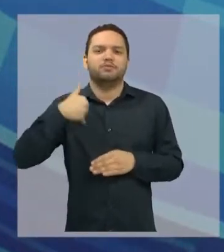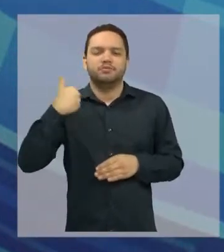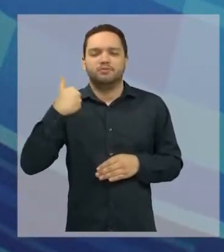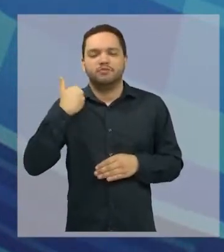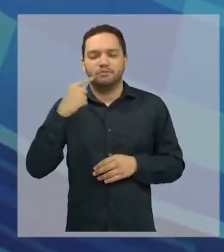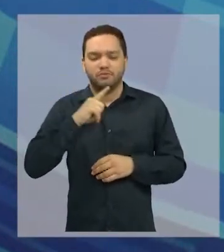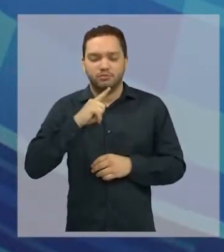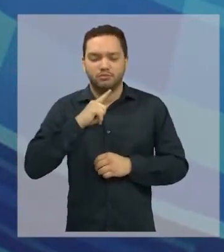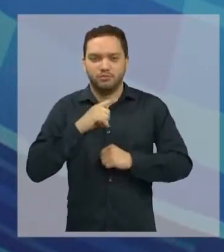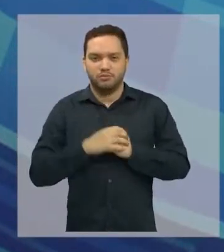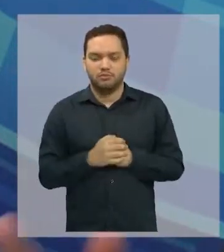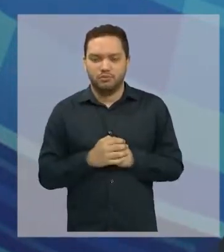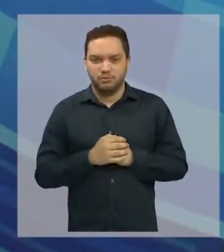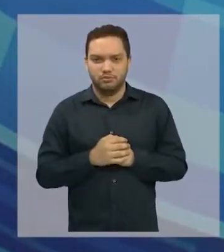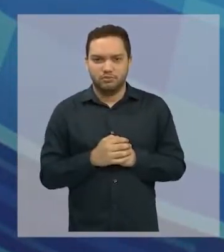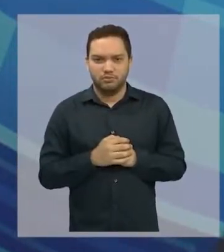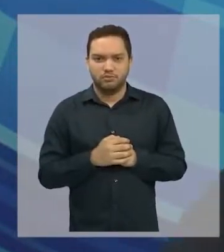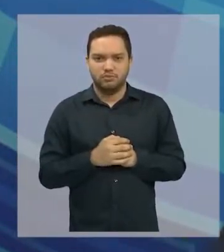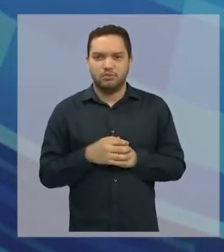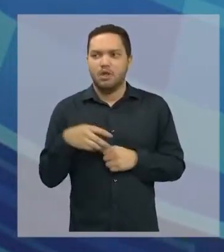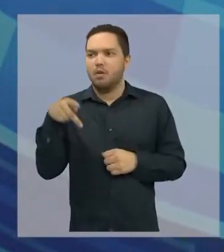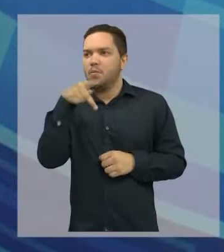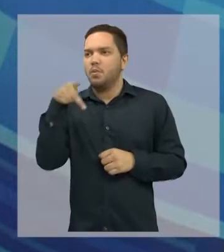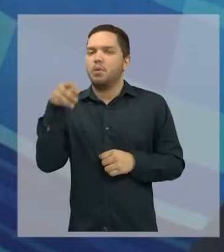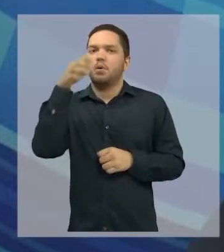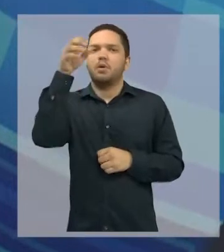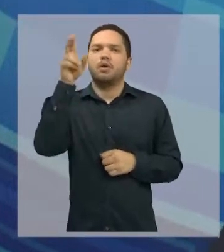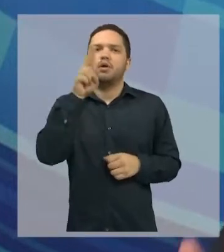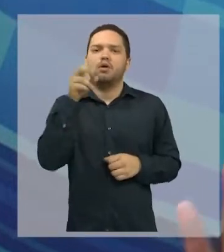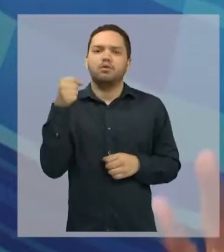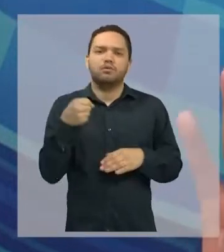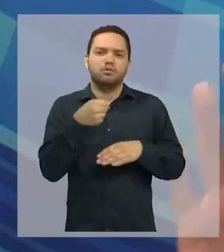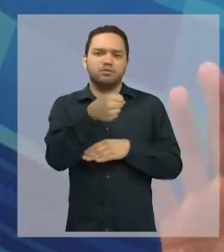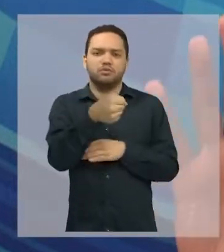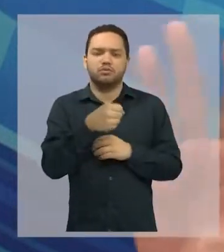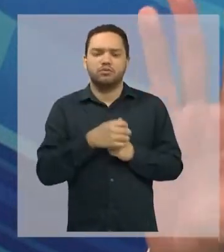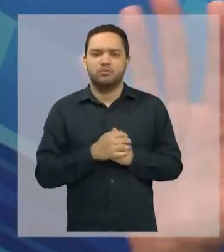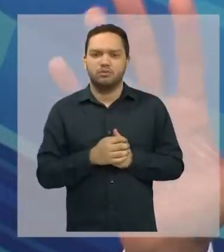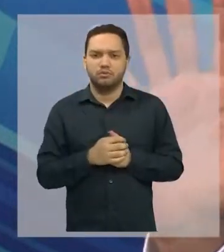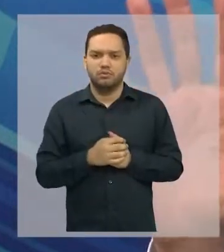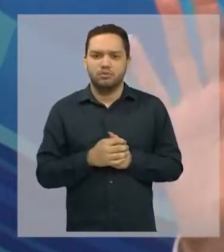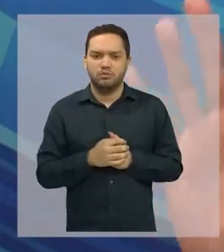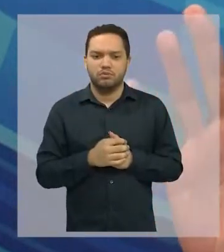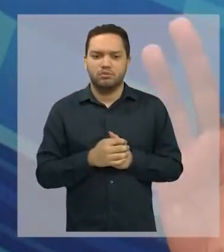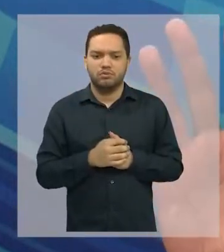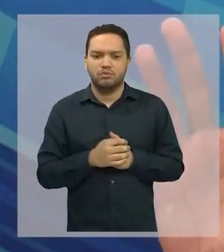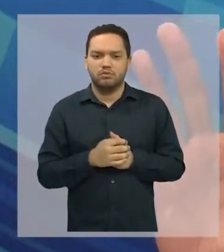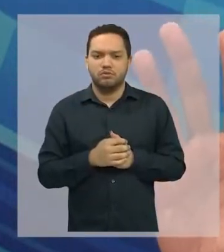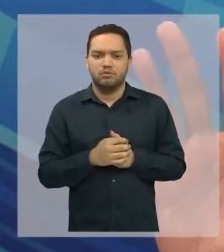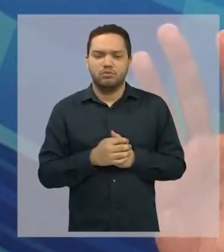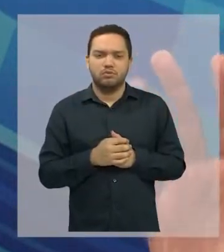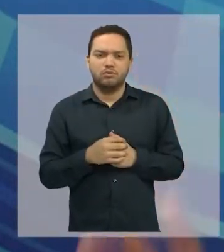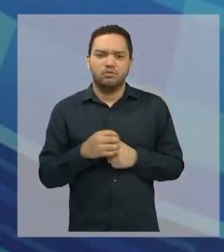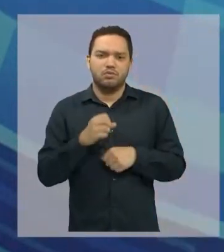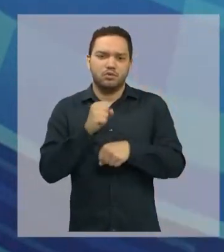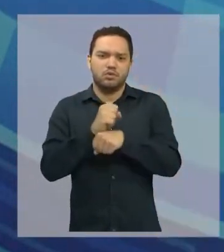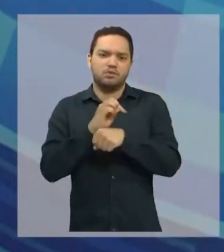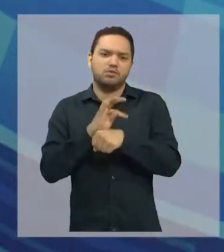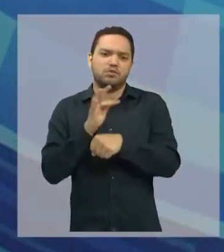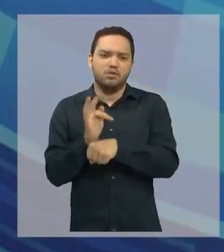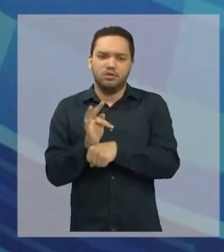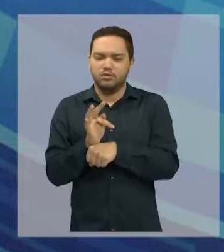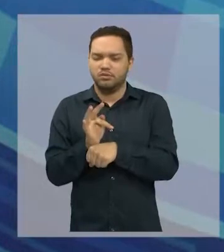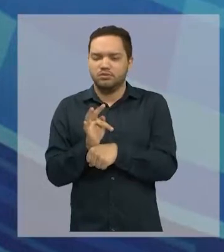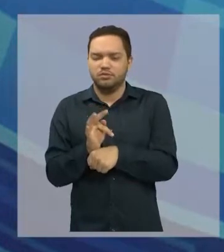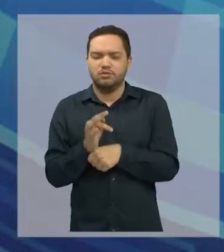Então, porque é nomeado pelo presidente. Olha, não tem alternativa para uma Corte Superior. Porque